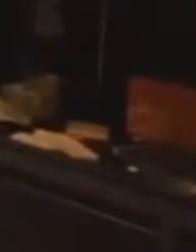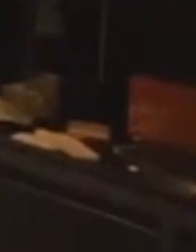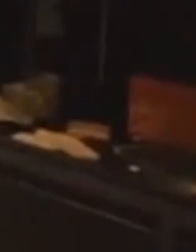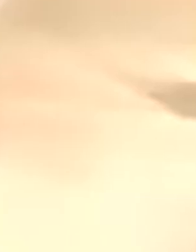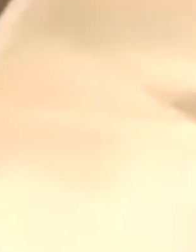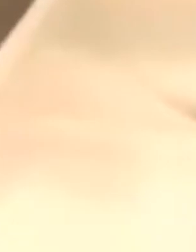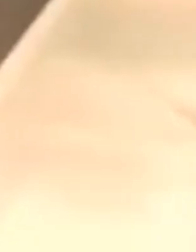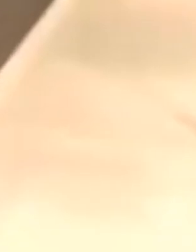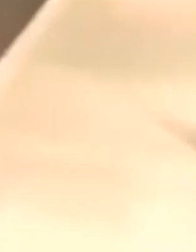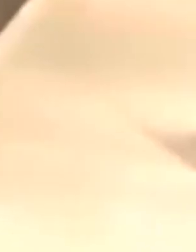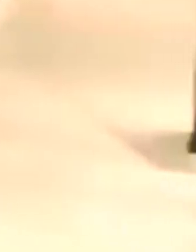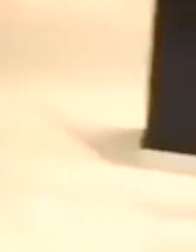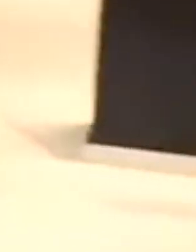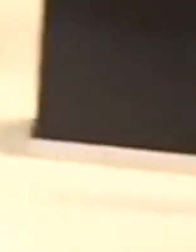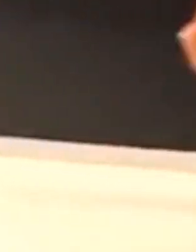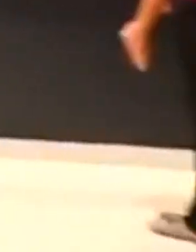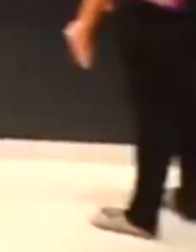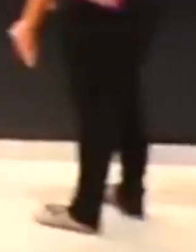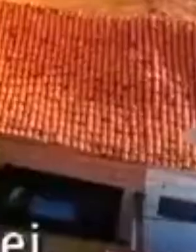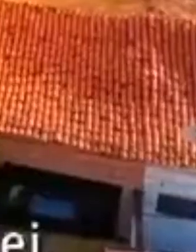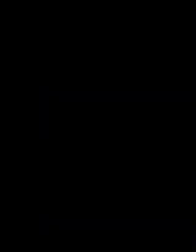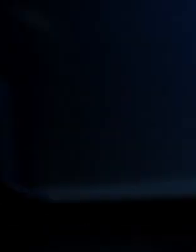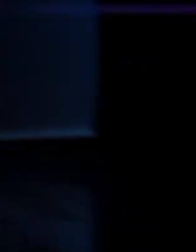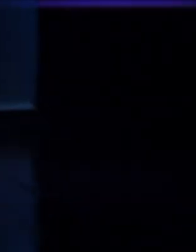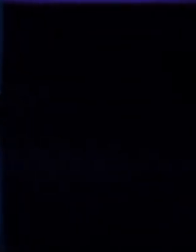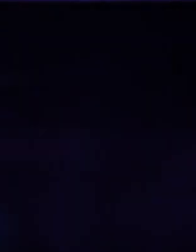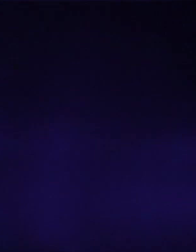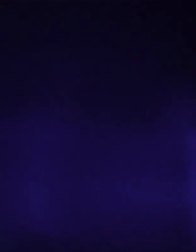Gabriel Malagrida. Quer conhecer essa história de pertinho?